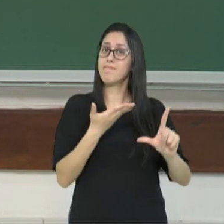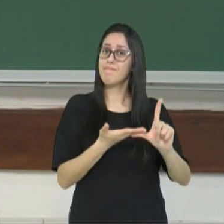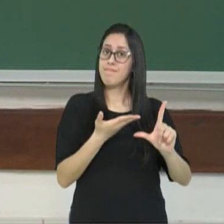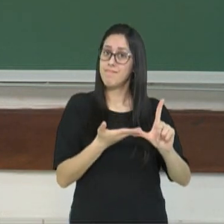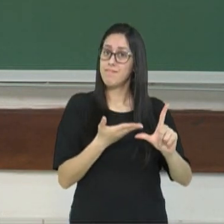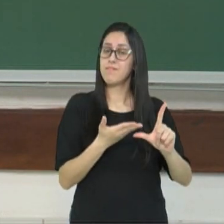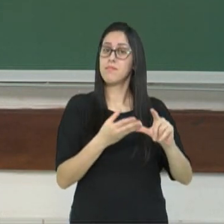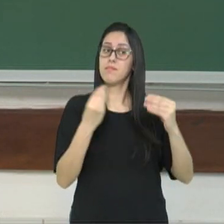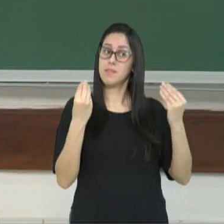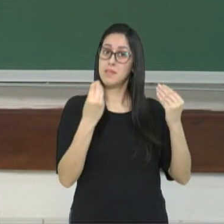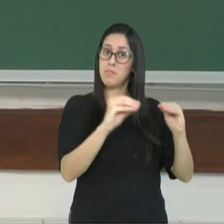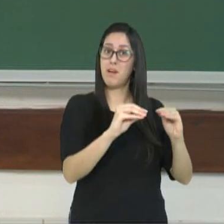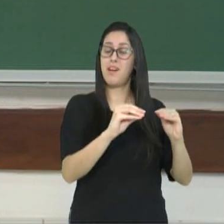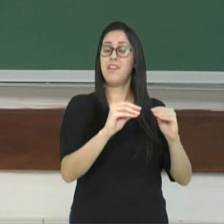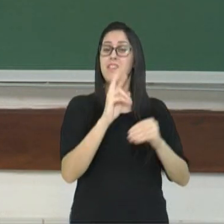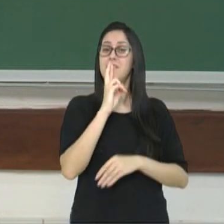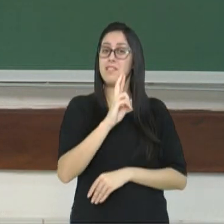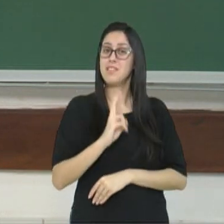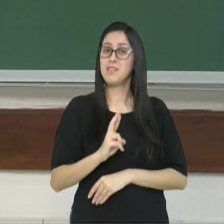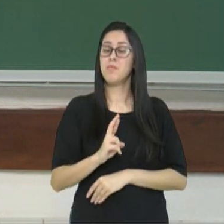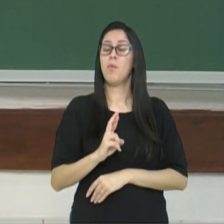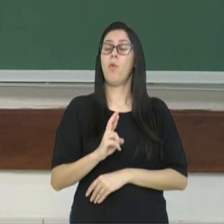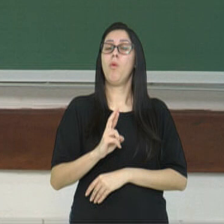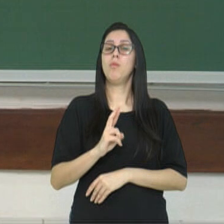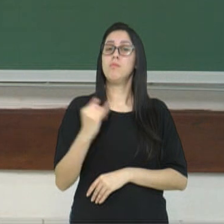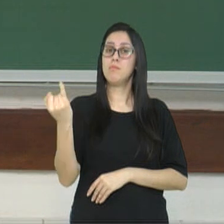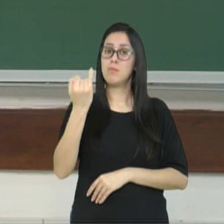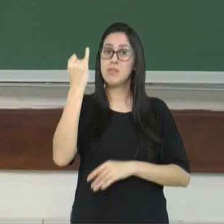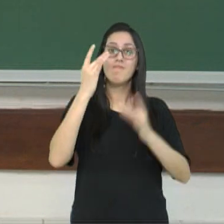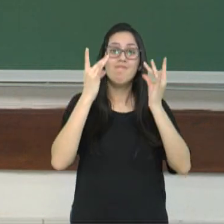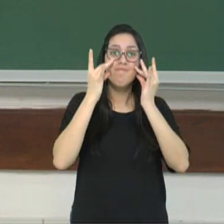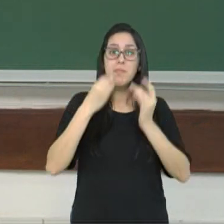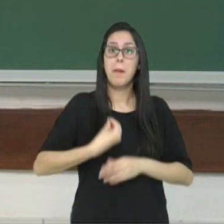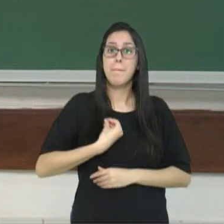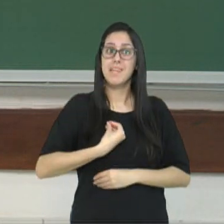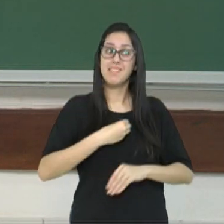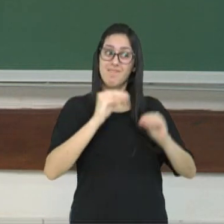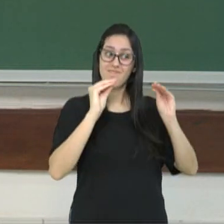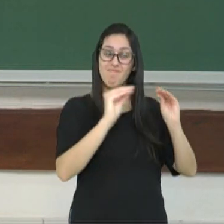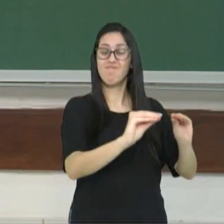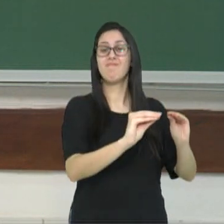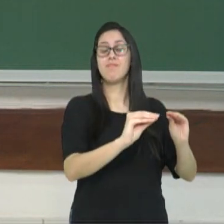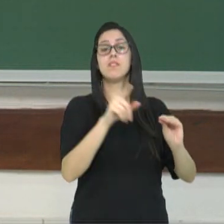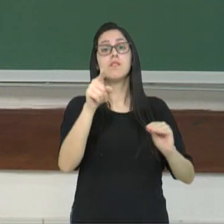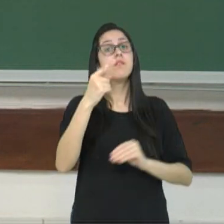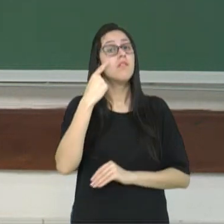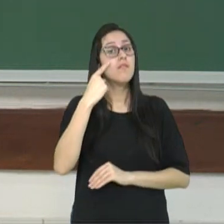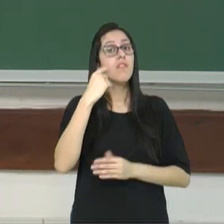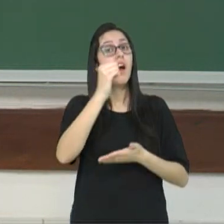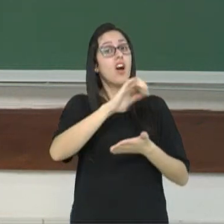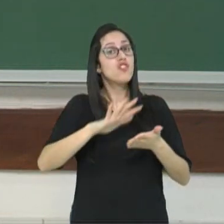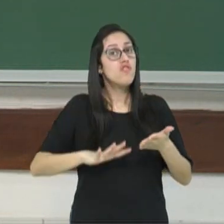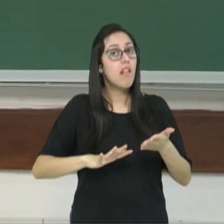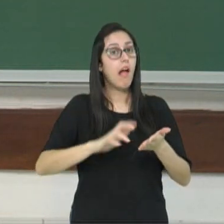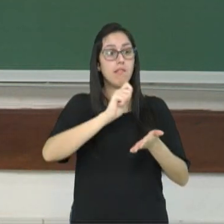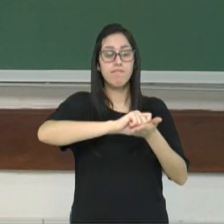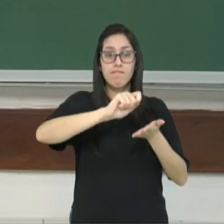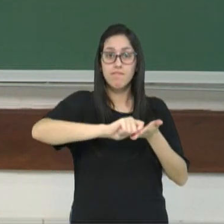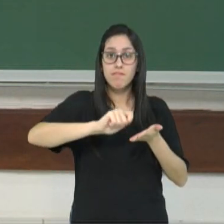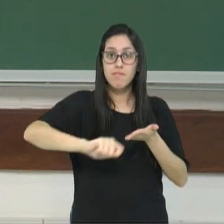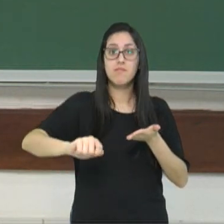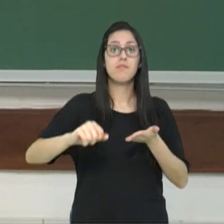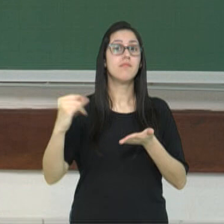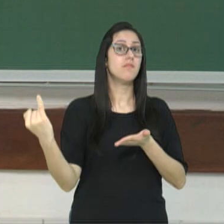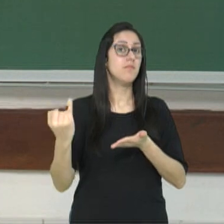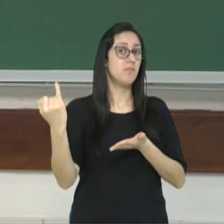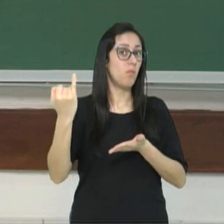para marcar as atividades obrigatórias e ganhar sua presença na aula de hoje, observar as atividades que seu professor propor para